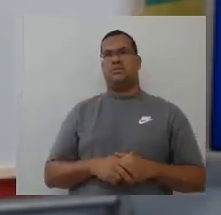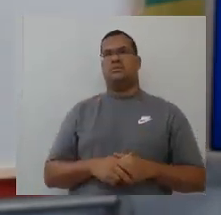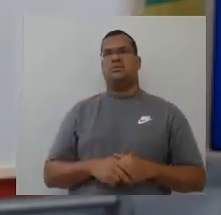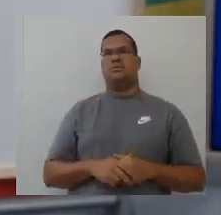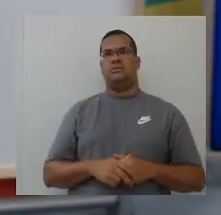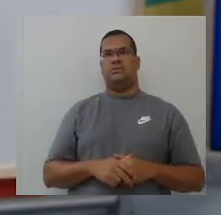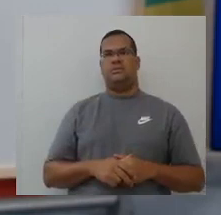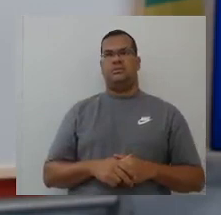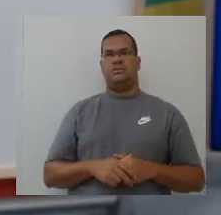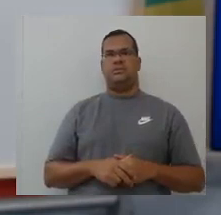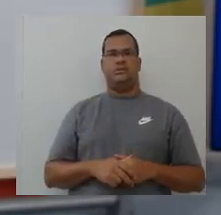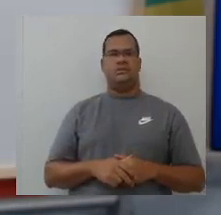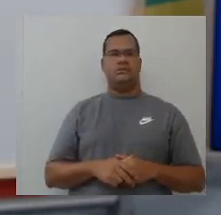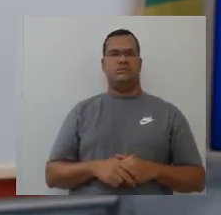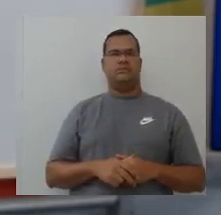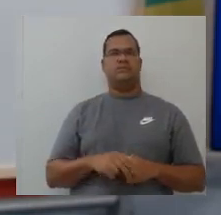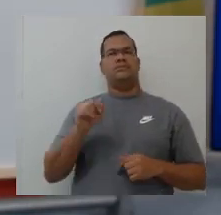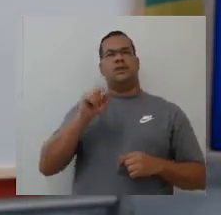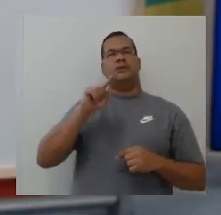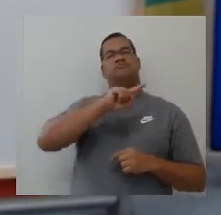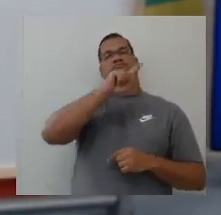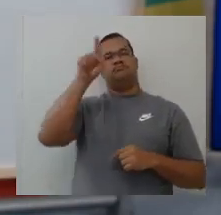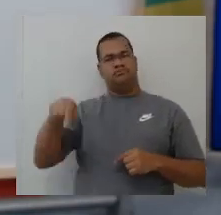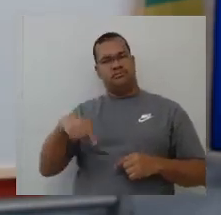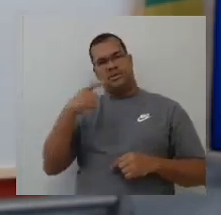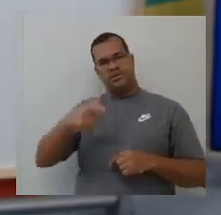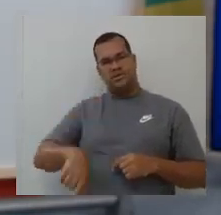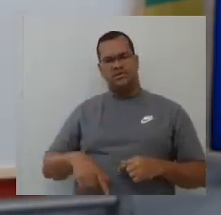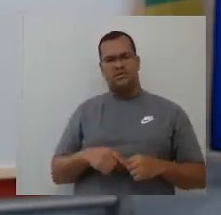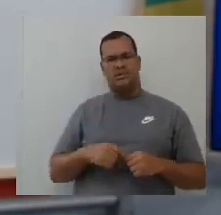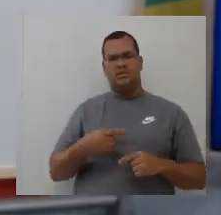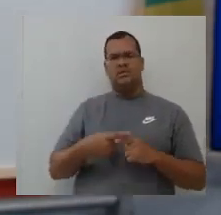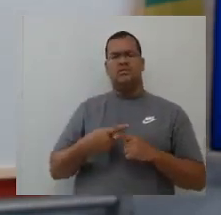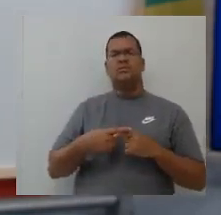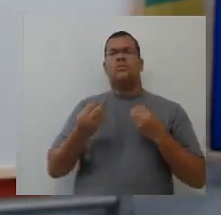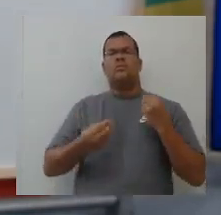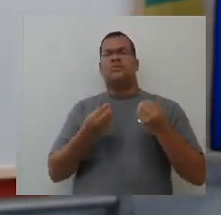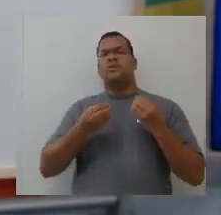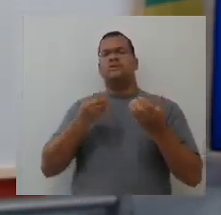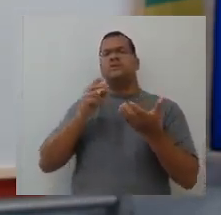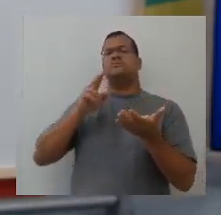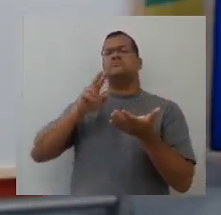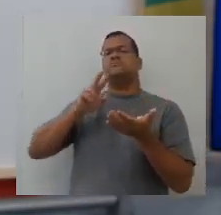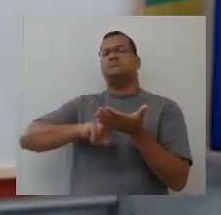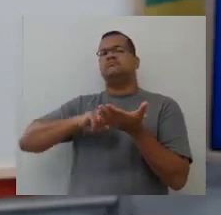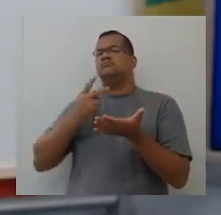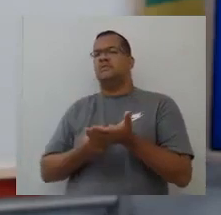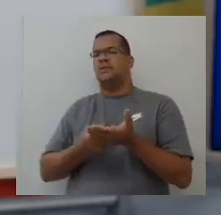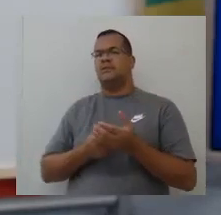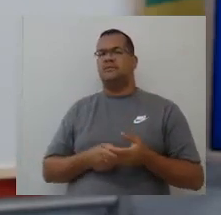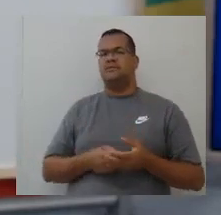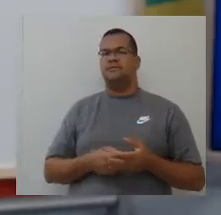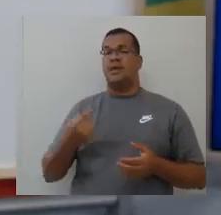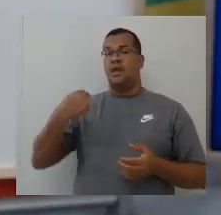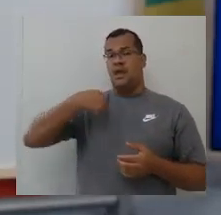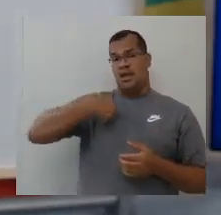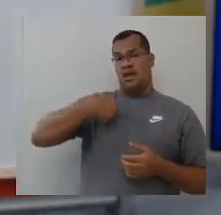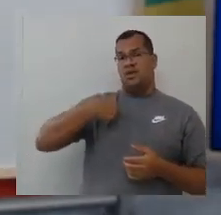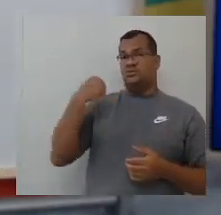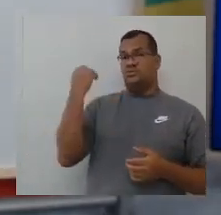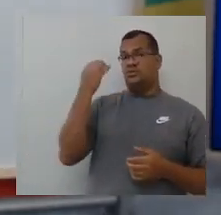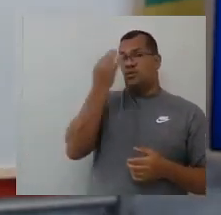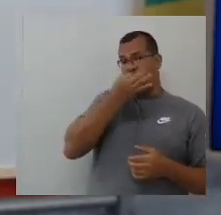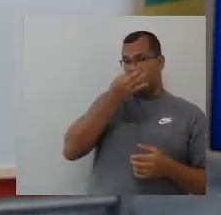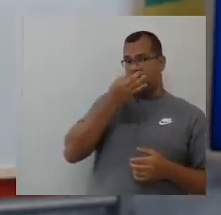aren't I? E aí eu coloco a interrogação final. Rafael, como é que vai ser traduzido isso aí? Eu sou lindo.